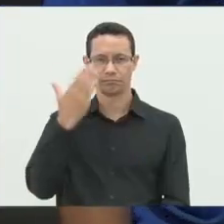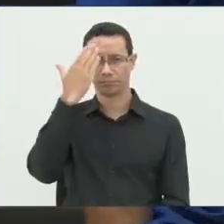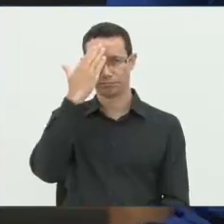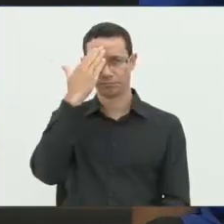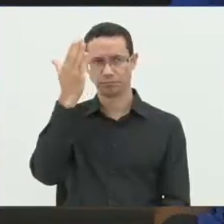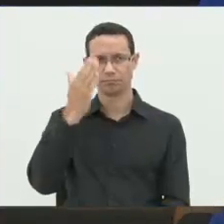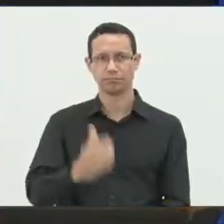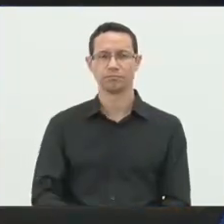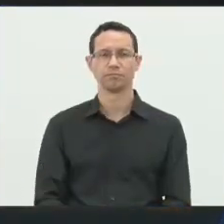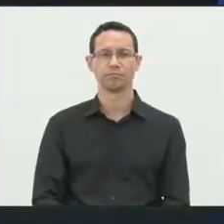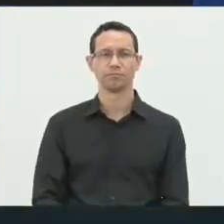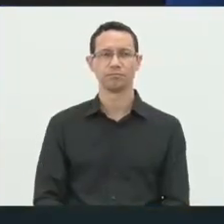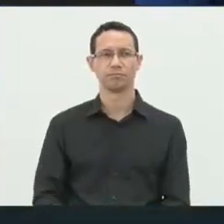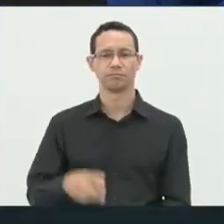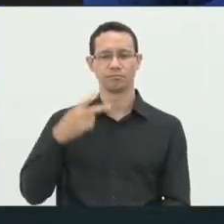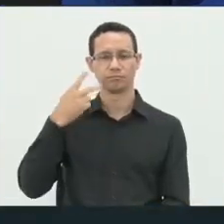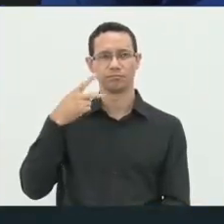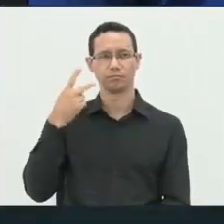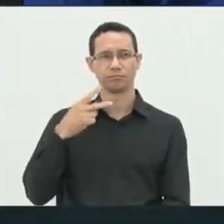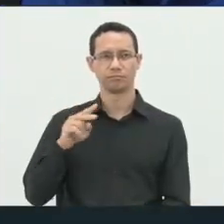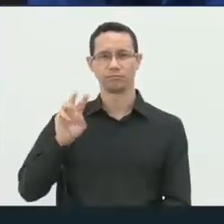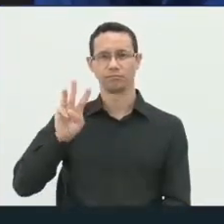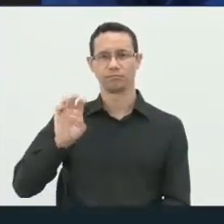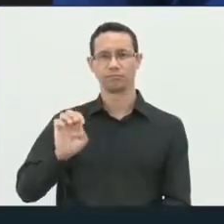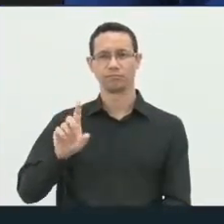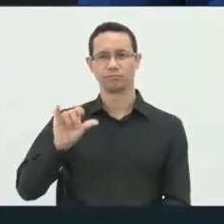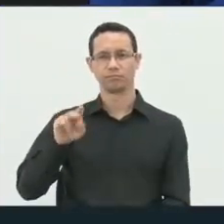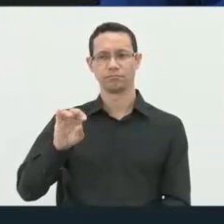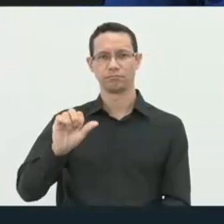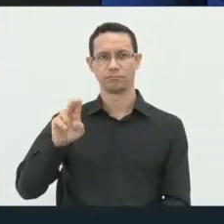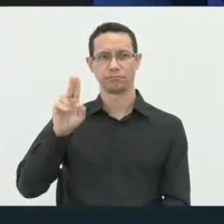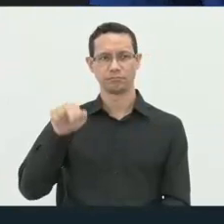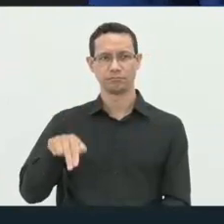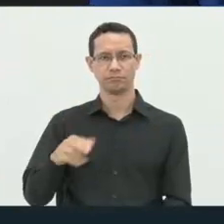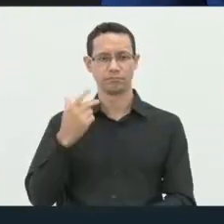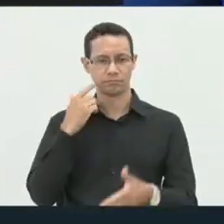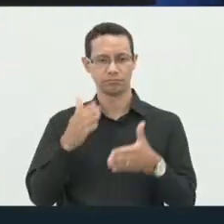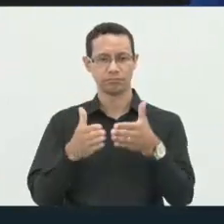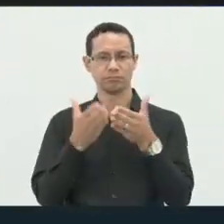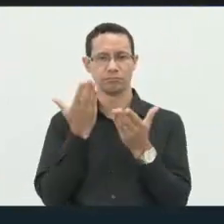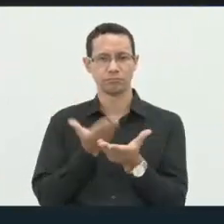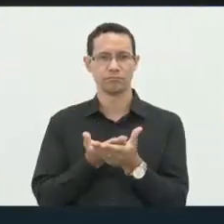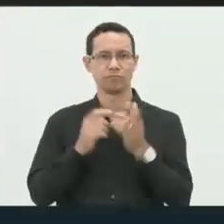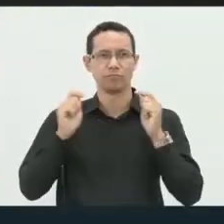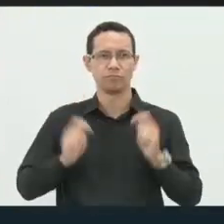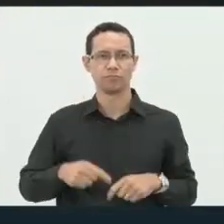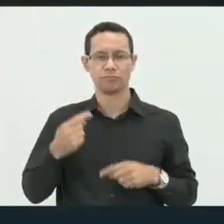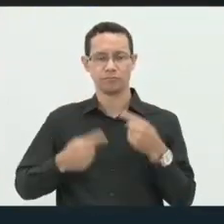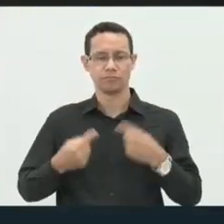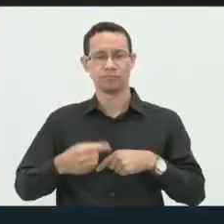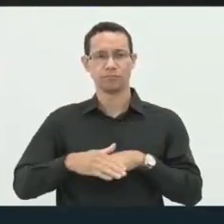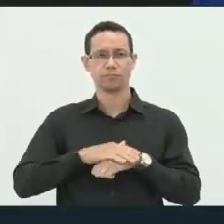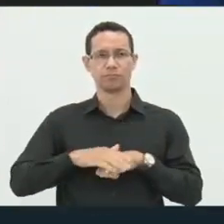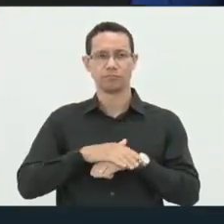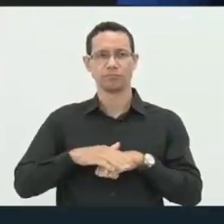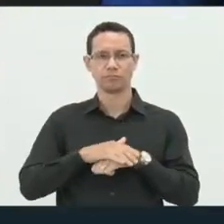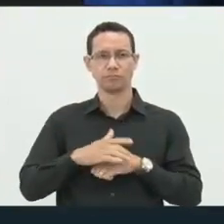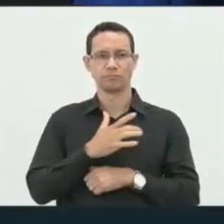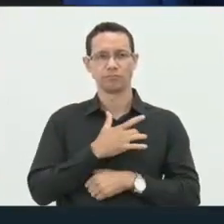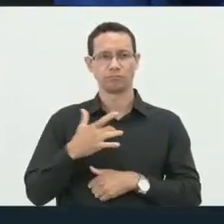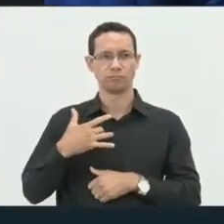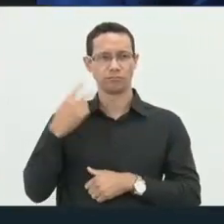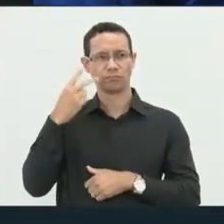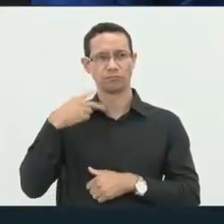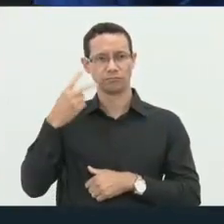ao Vereador Wellington Bezerra pelo requerimento para que a gente pudesse debater a questão da Saúde Vereador